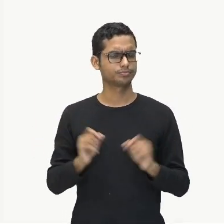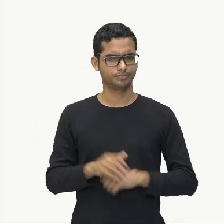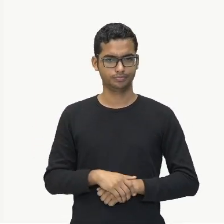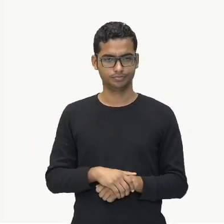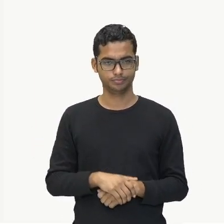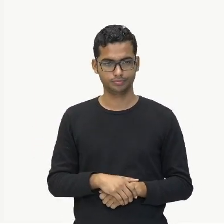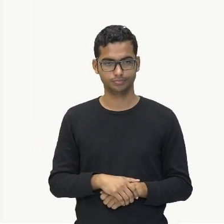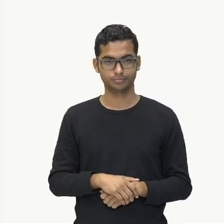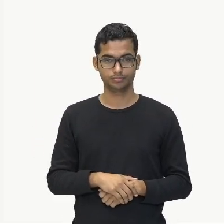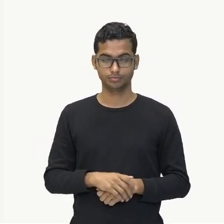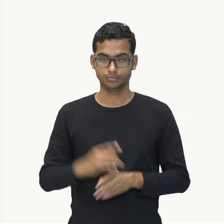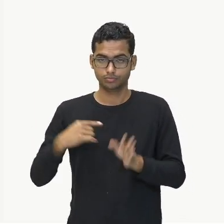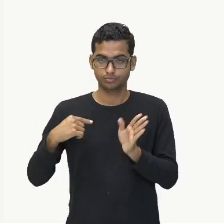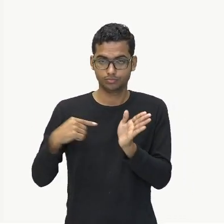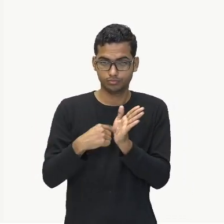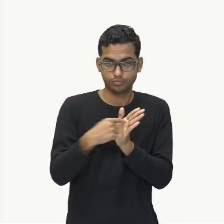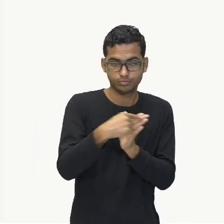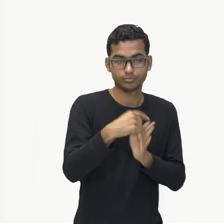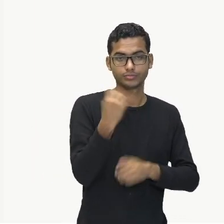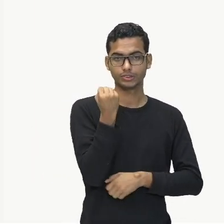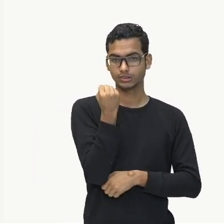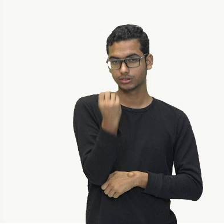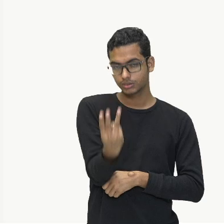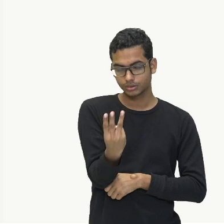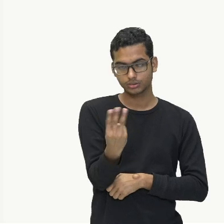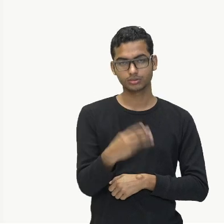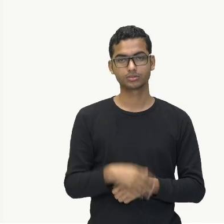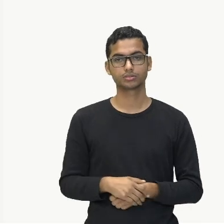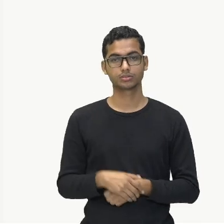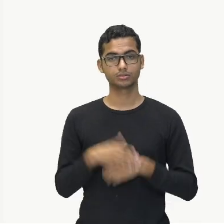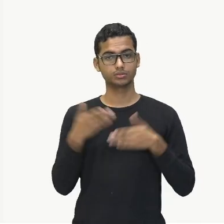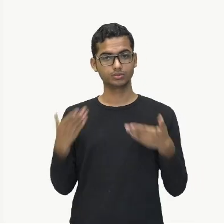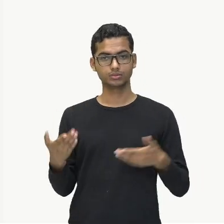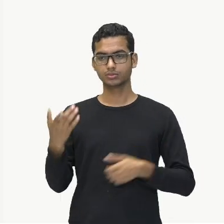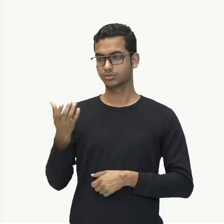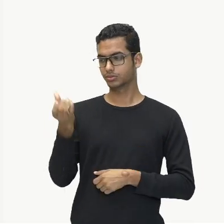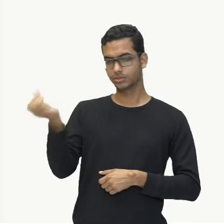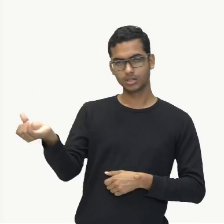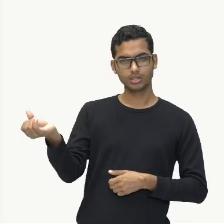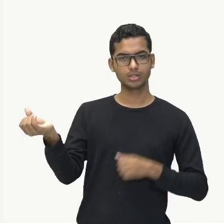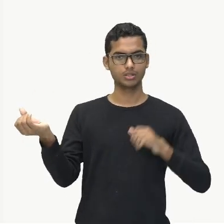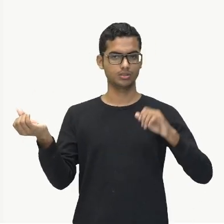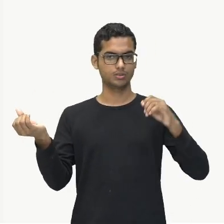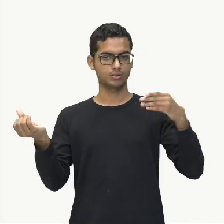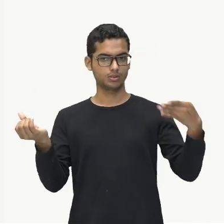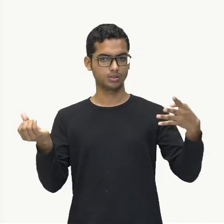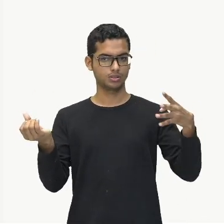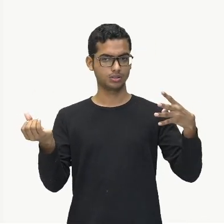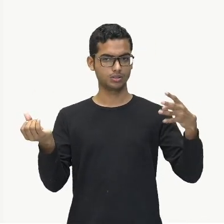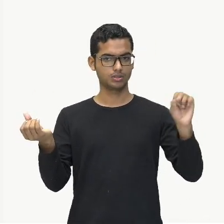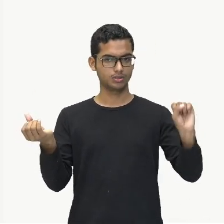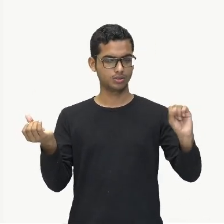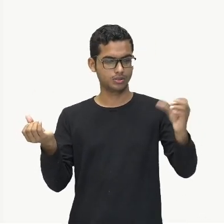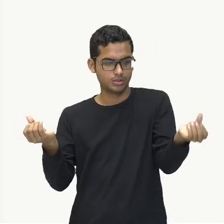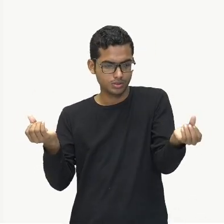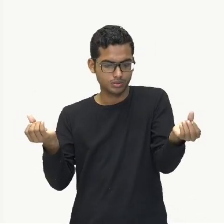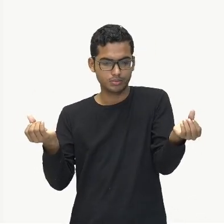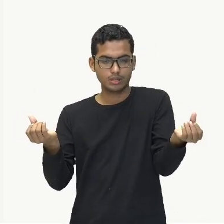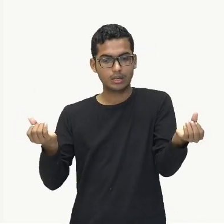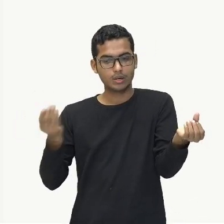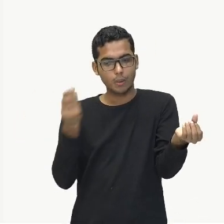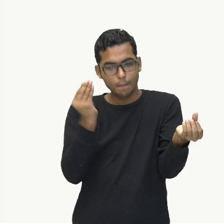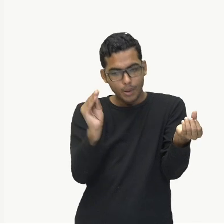Interpolar 3 meios geométricos. Então, ele quer que a gente coloque 3 números entre o 6